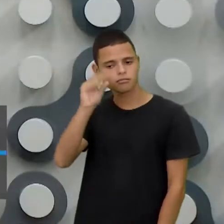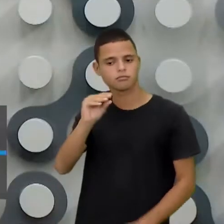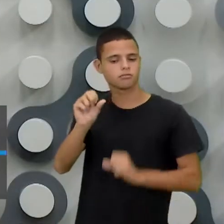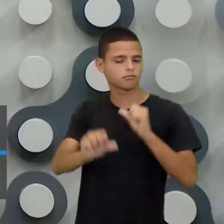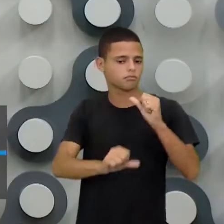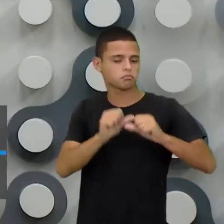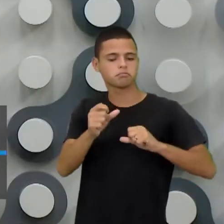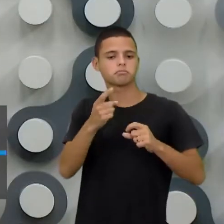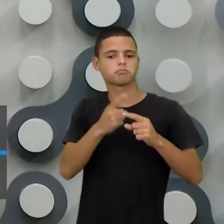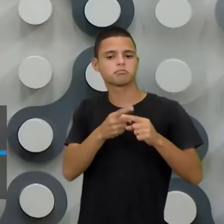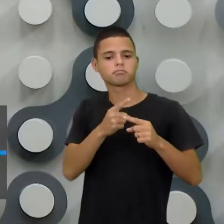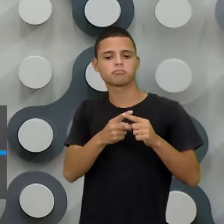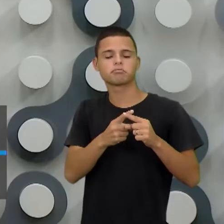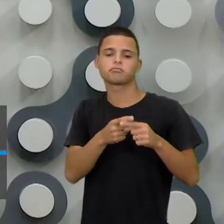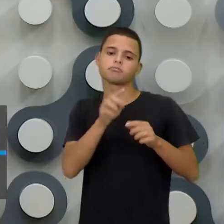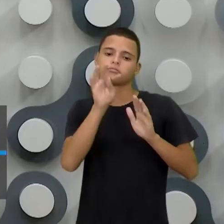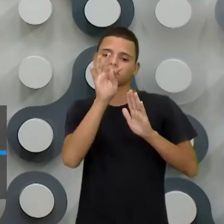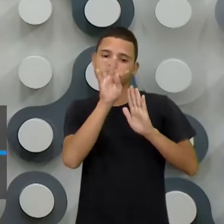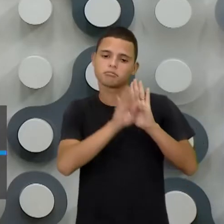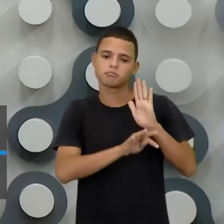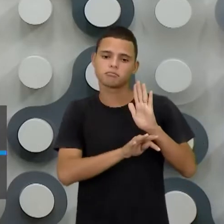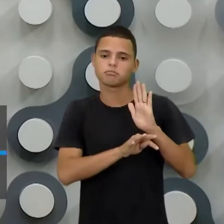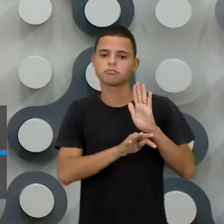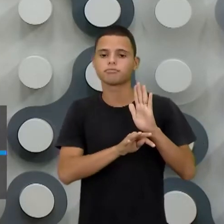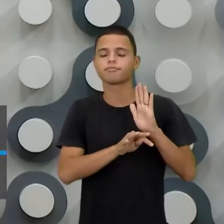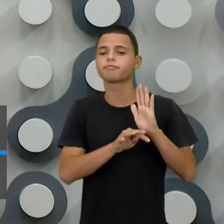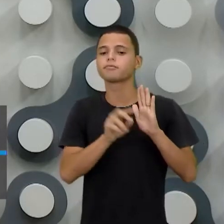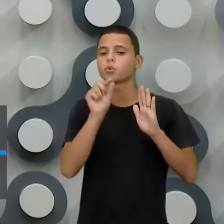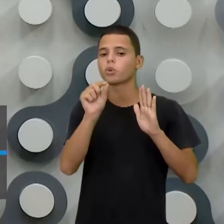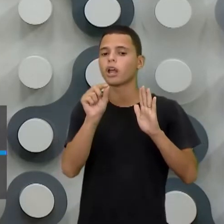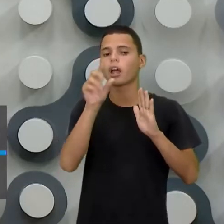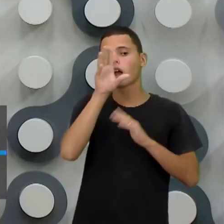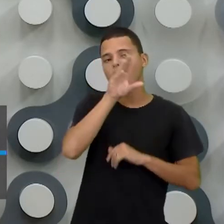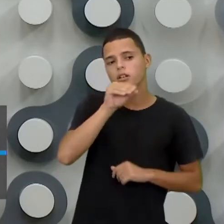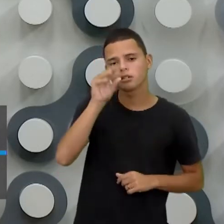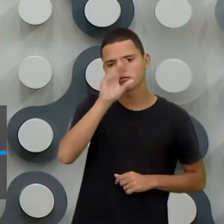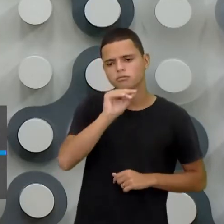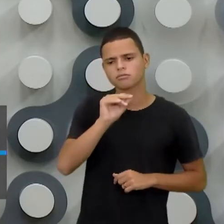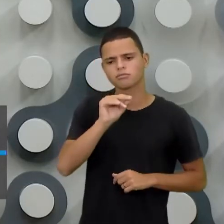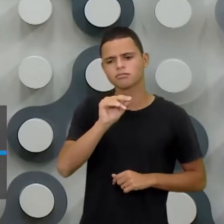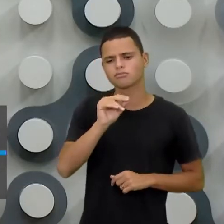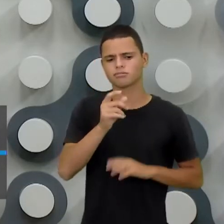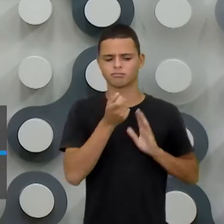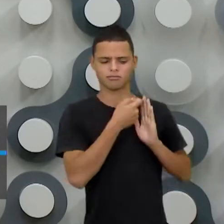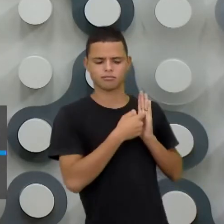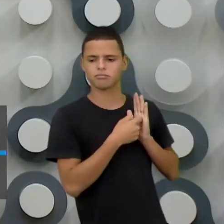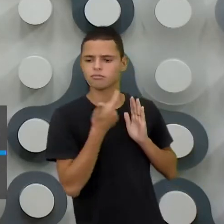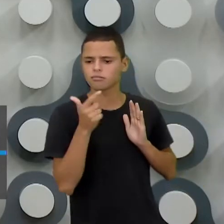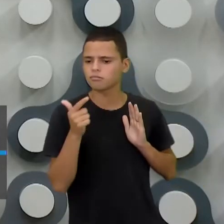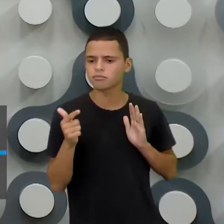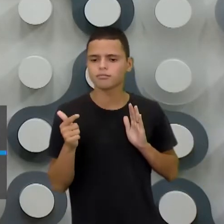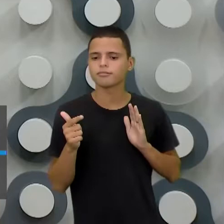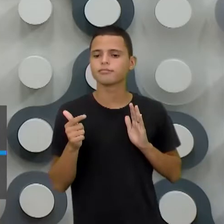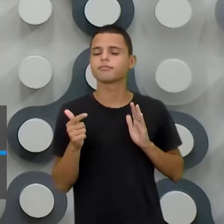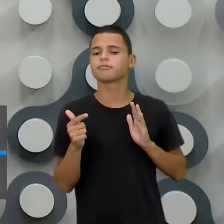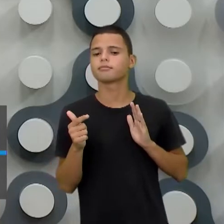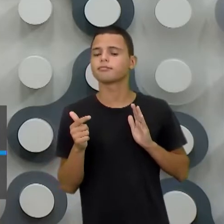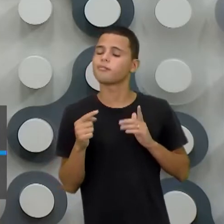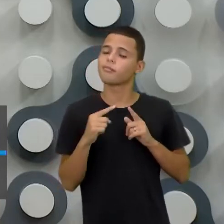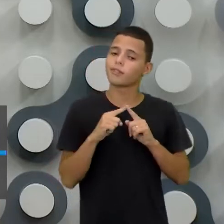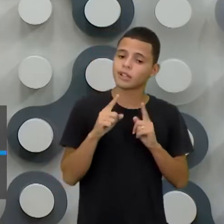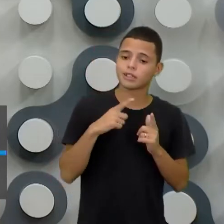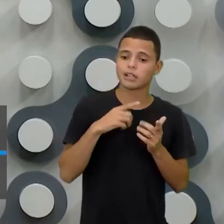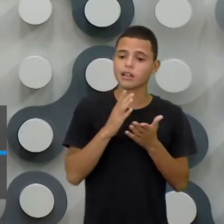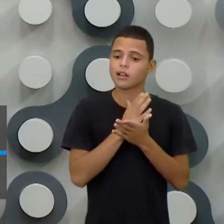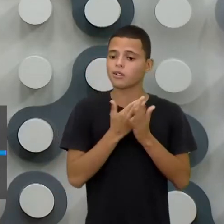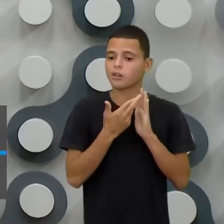quê? Eram textos, como o próprio nome diz, de oralidade, então não eram escritos. Embora hoje a gente tenha aí, né, muitos registros, por